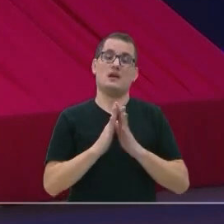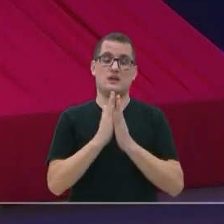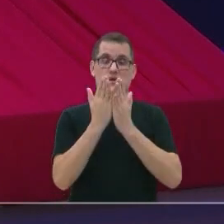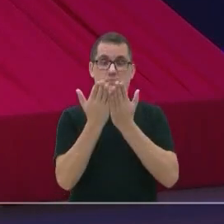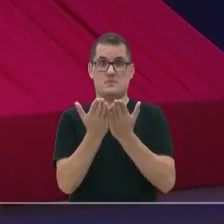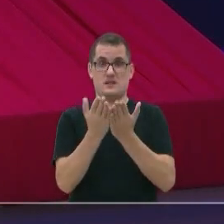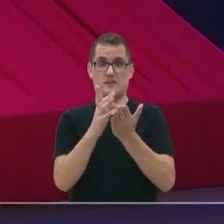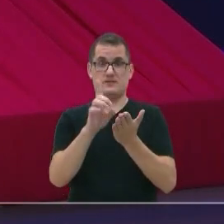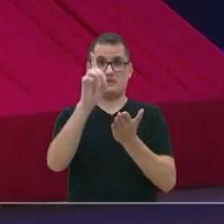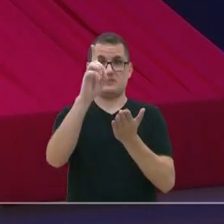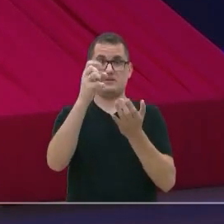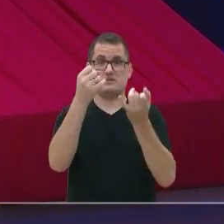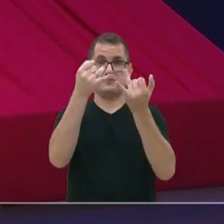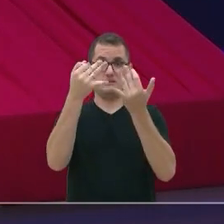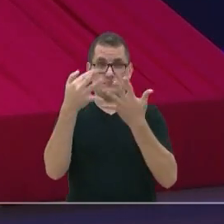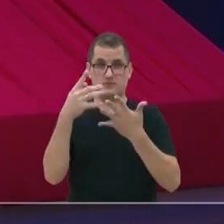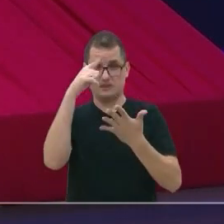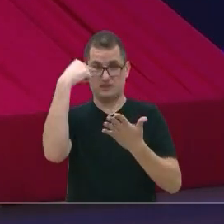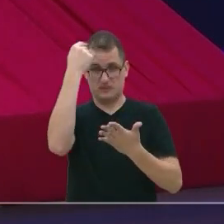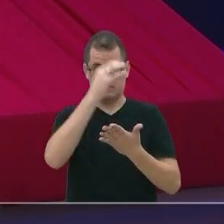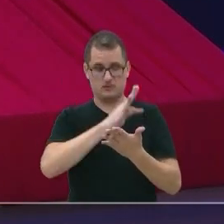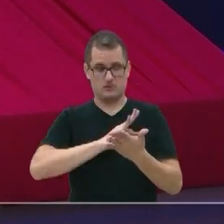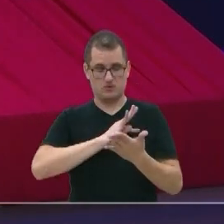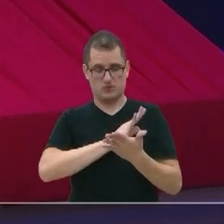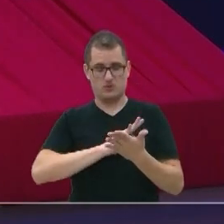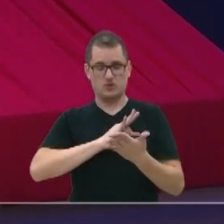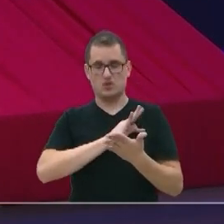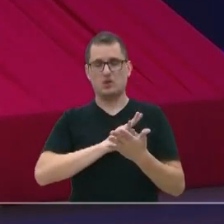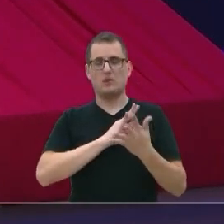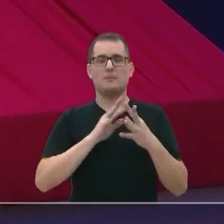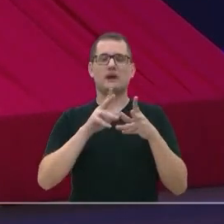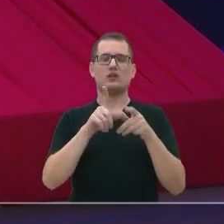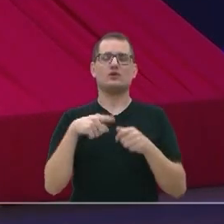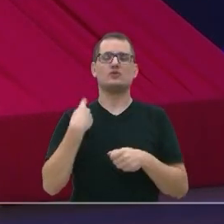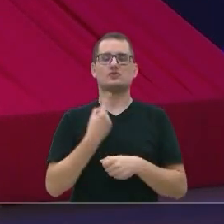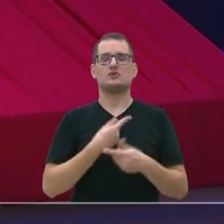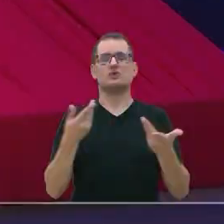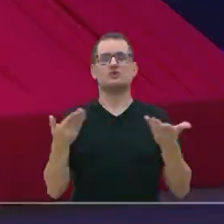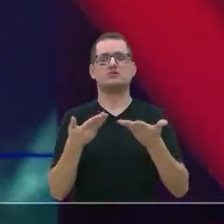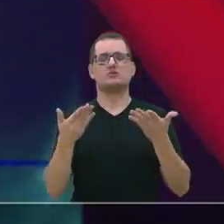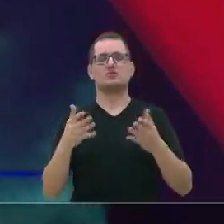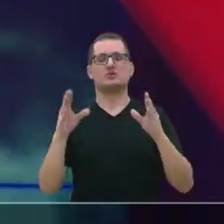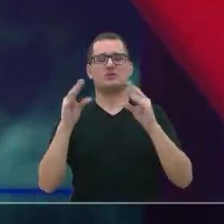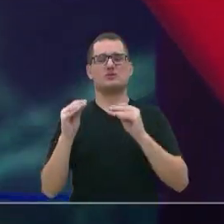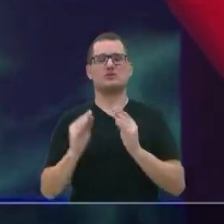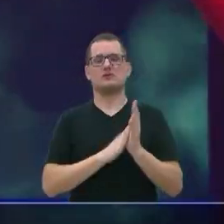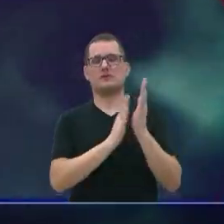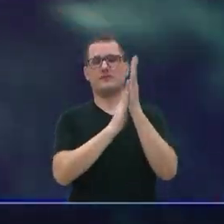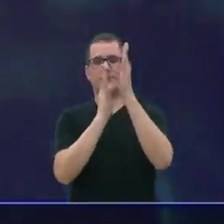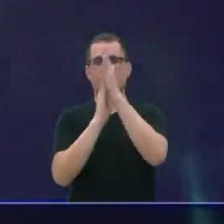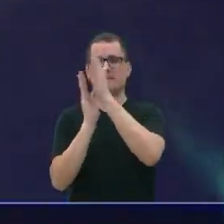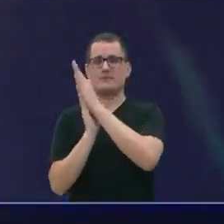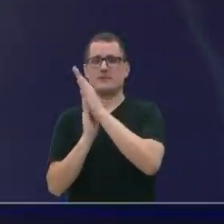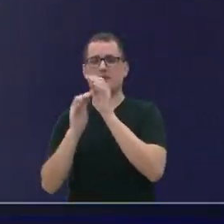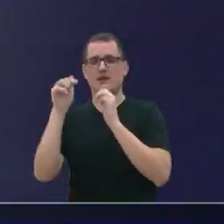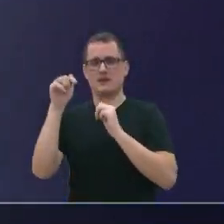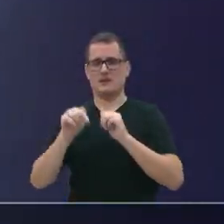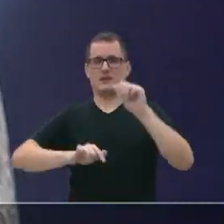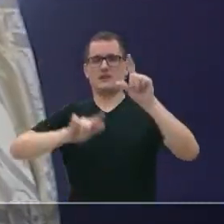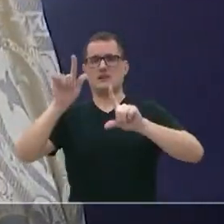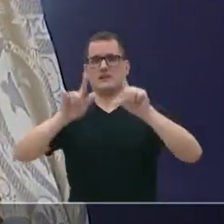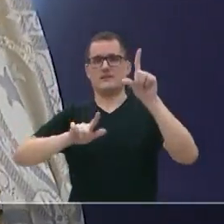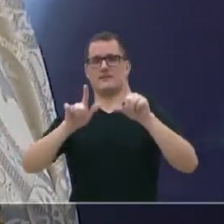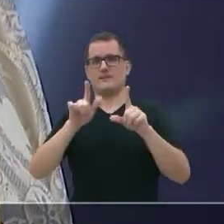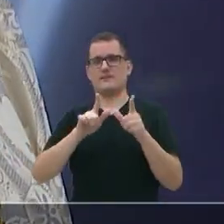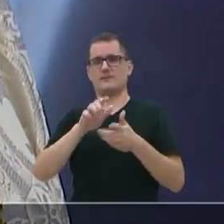ainda em São Tiago, para todos nós nesta noite de louvor, aqui na TV